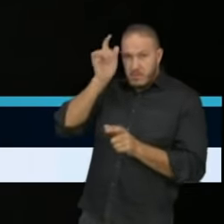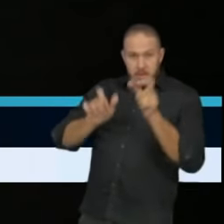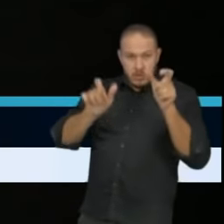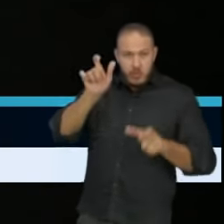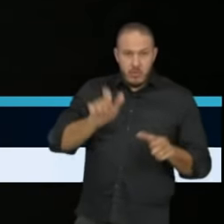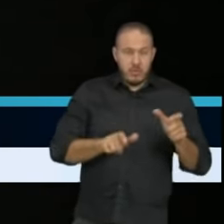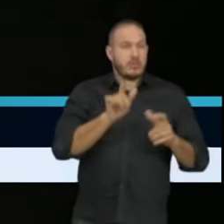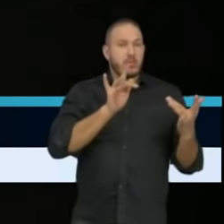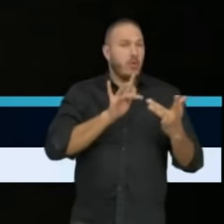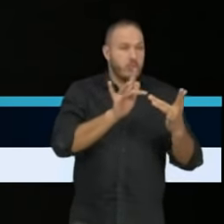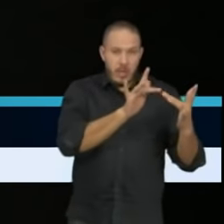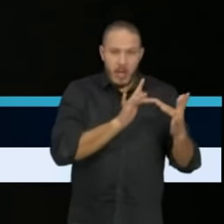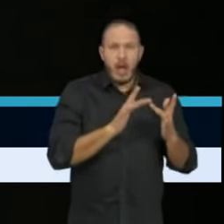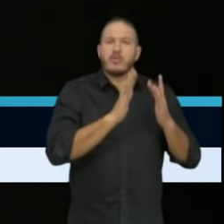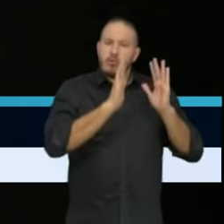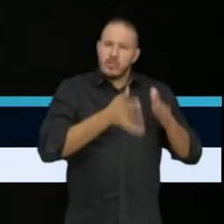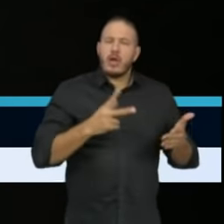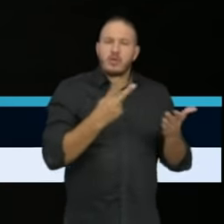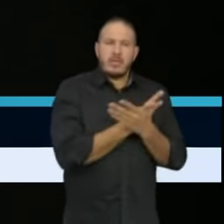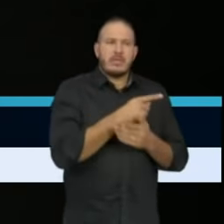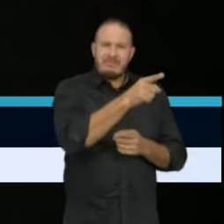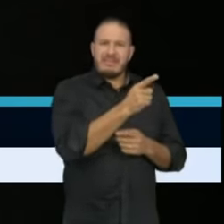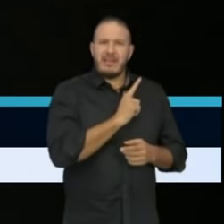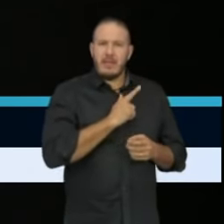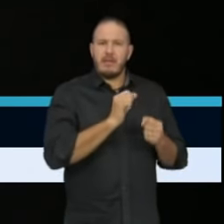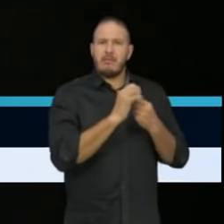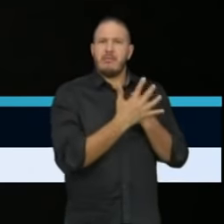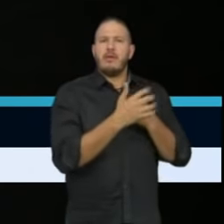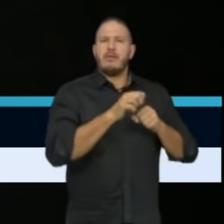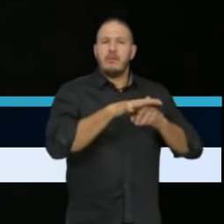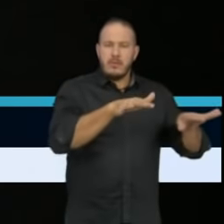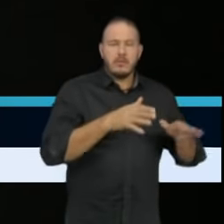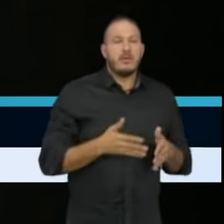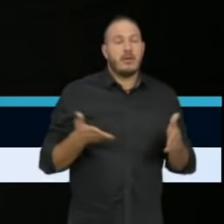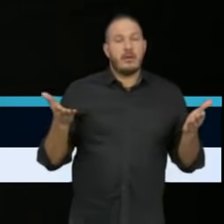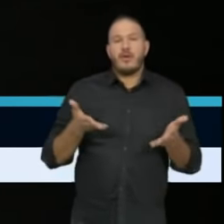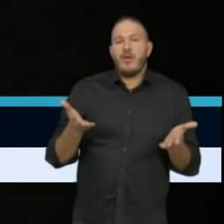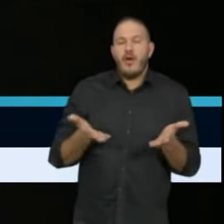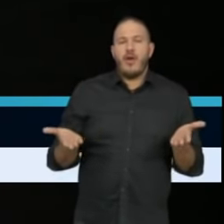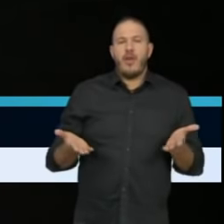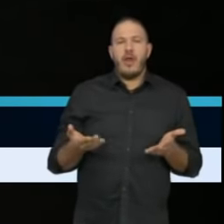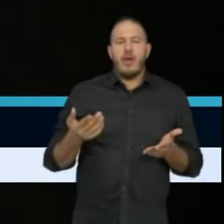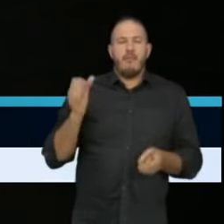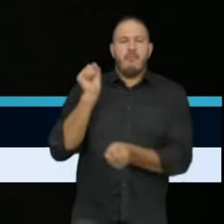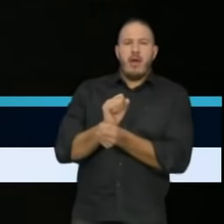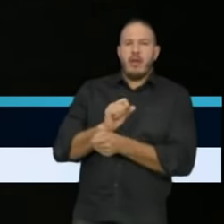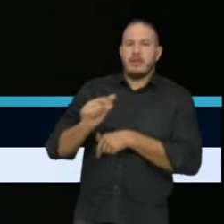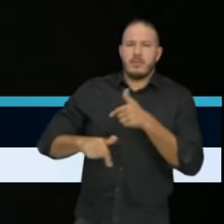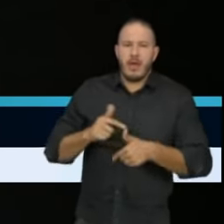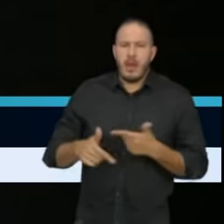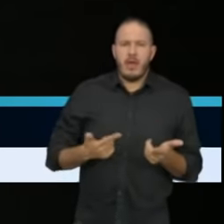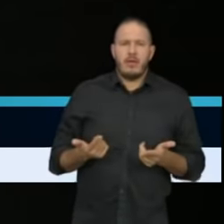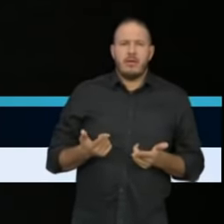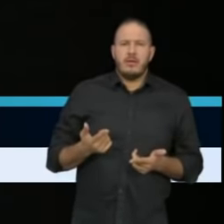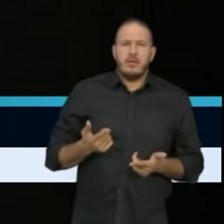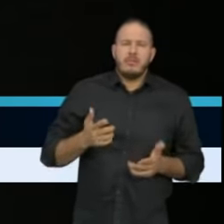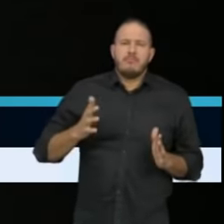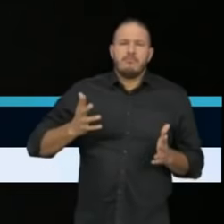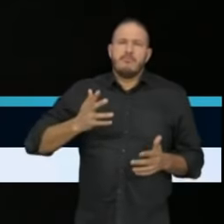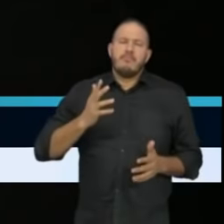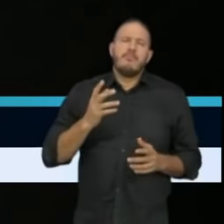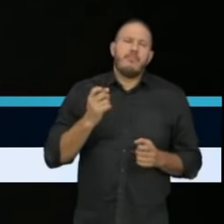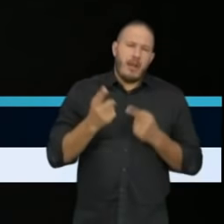pessoas positivas, vamos chamar desta maneira, passam então agora a não trabalhar. Isso pode ser